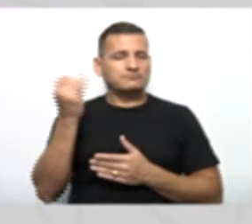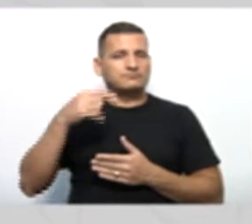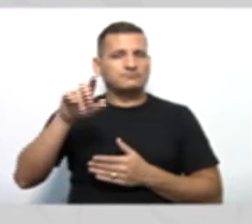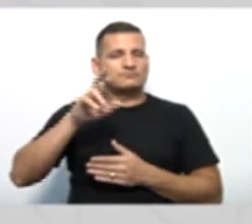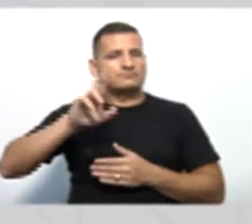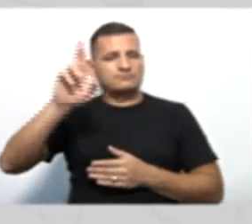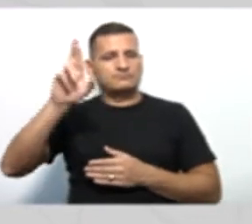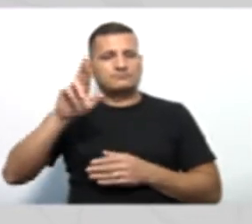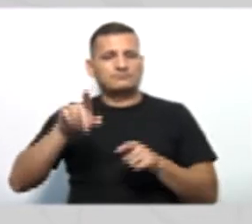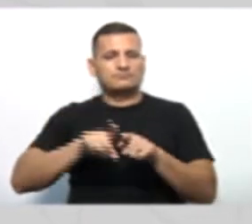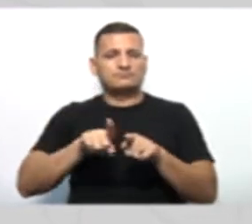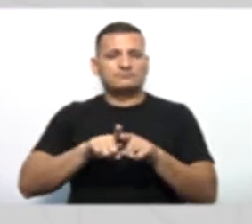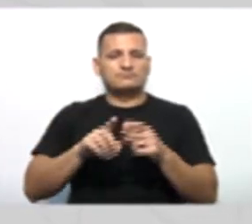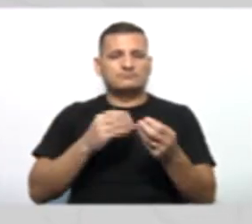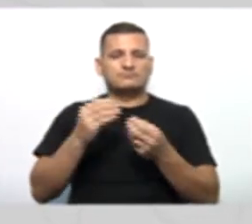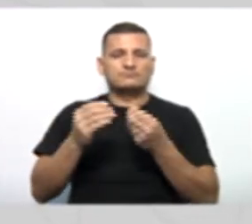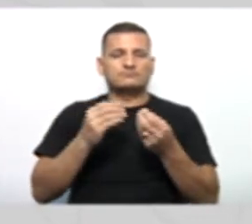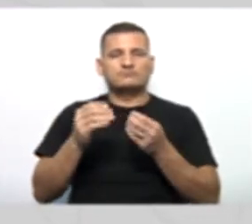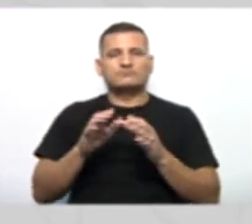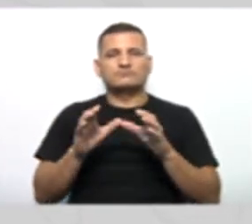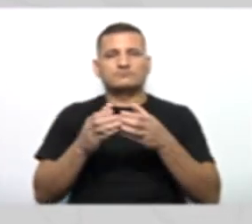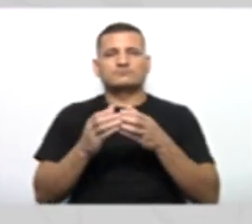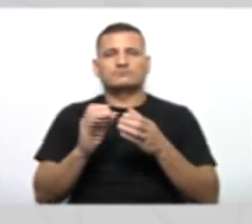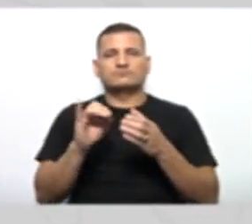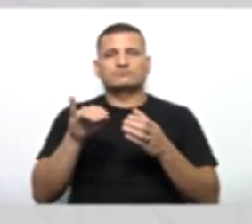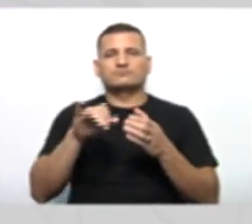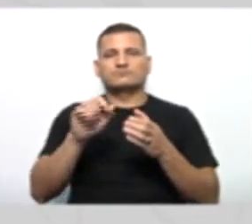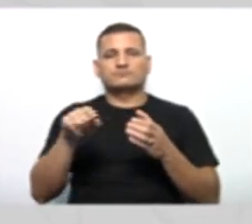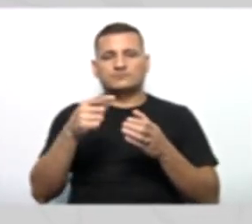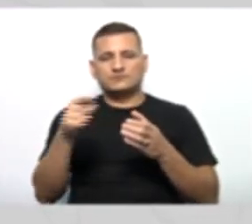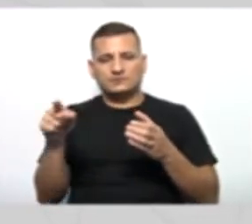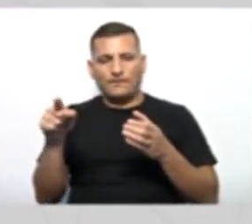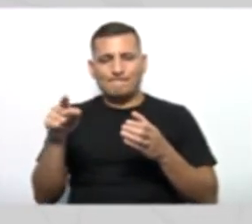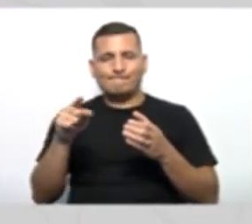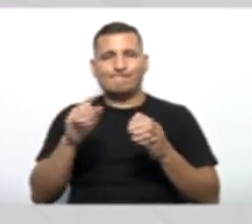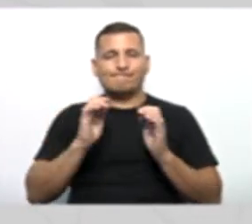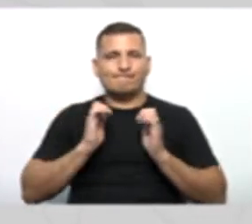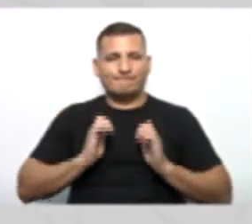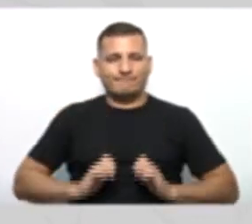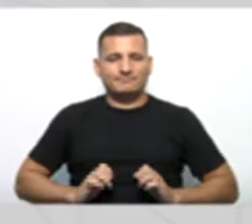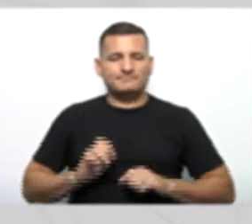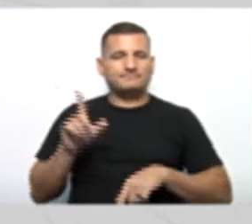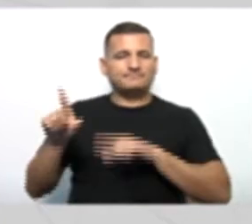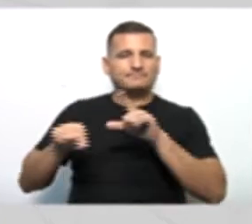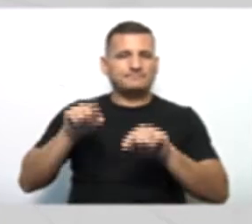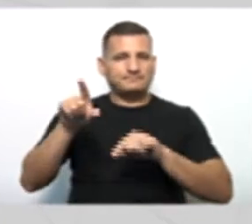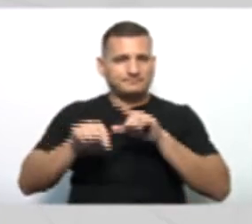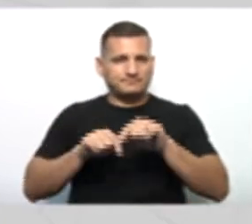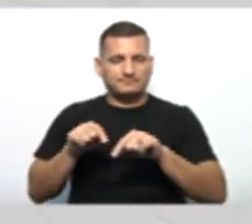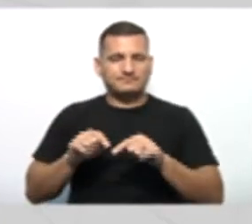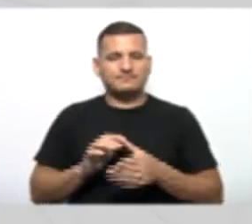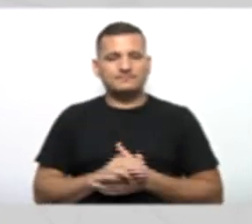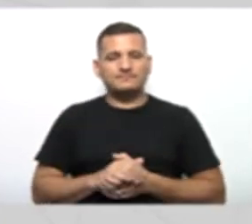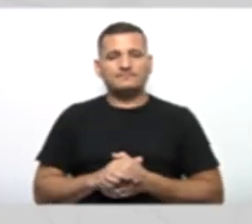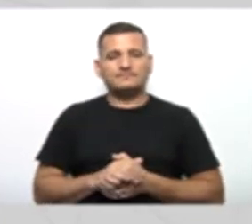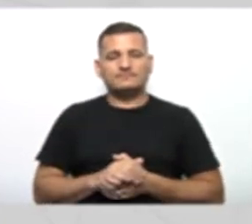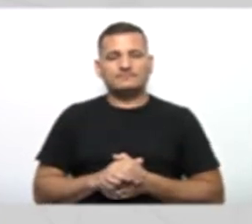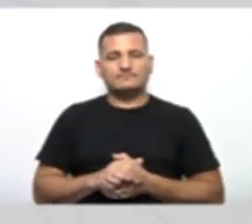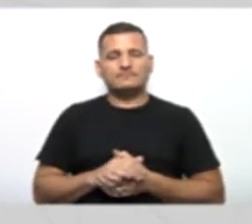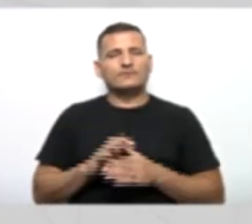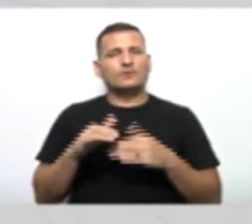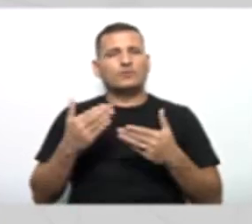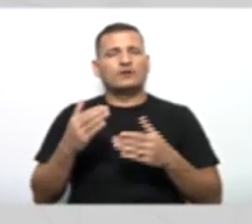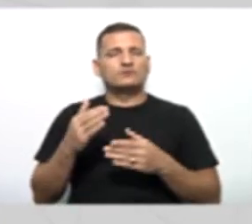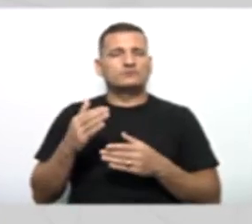sobre a constituição como será a constituição como será realizada a escolha dos membros da cooperativa e